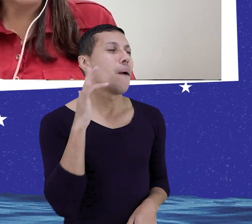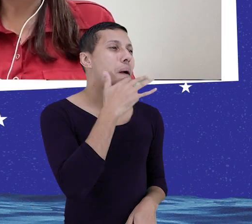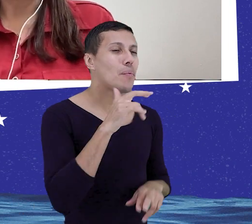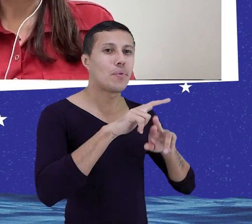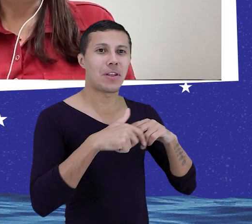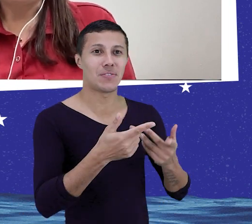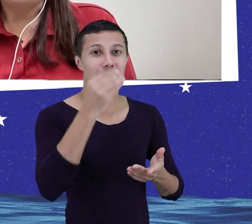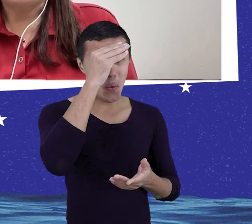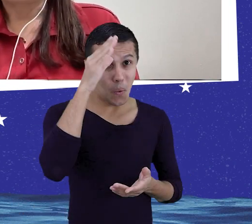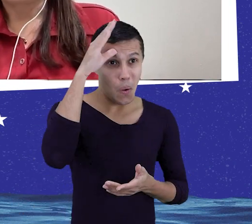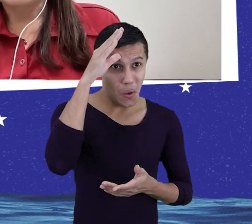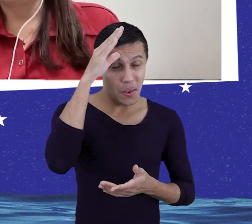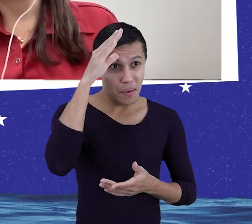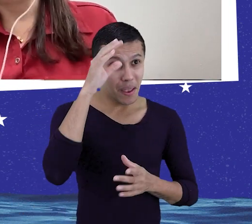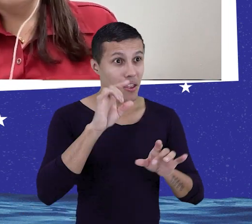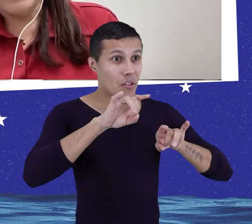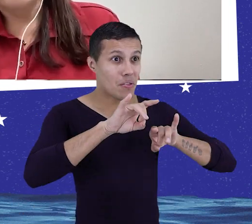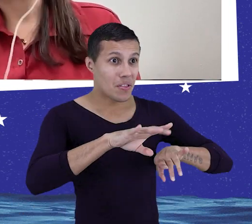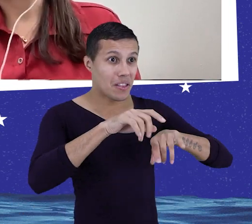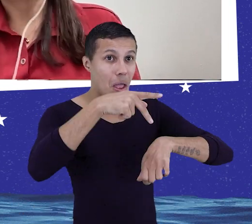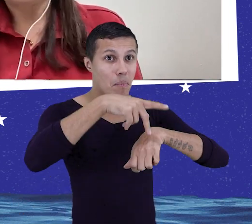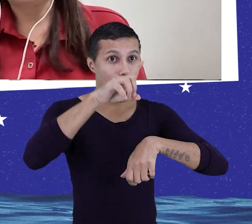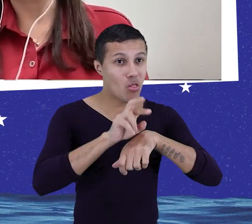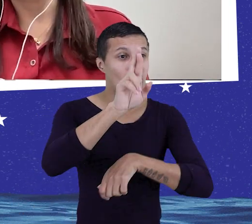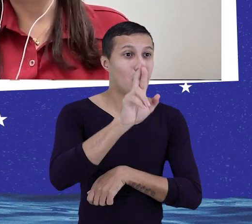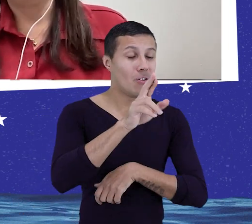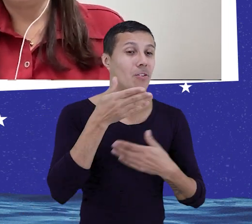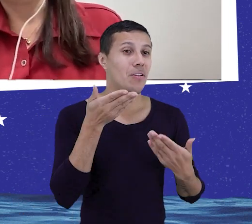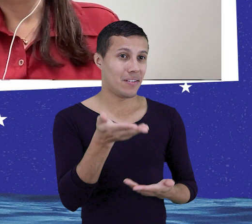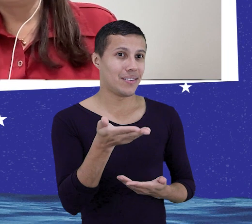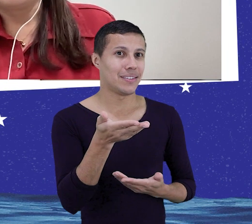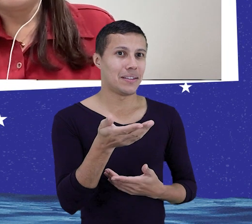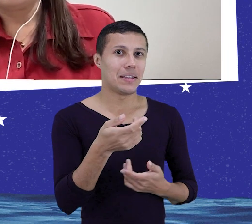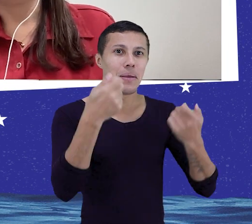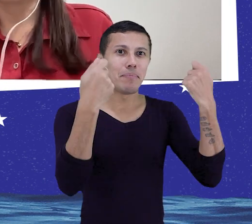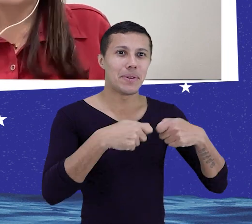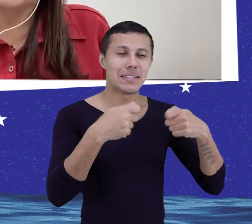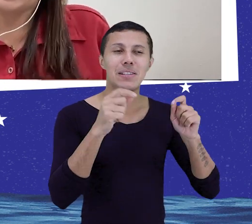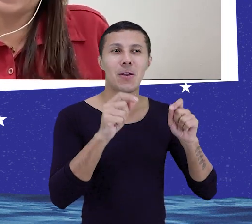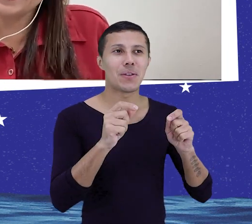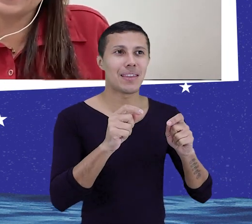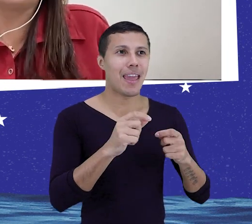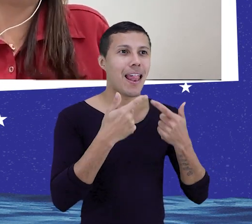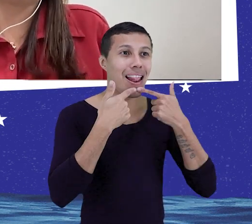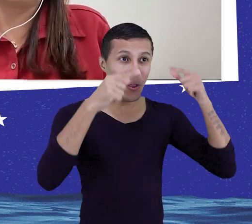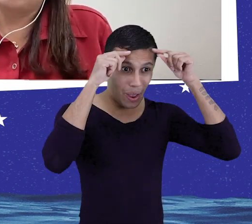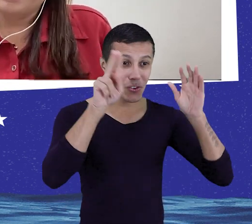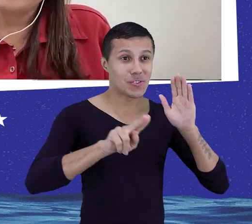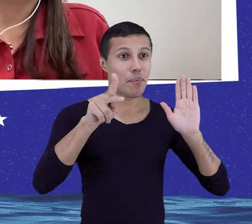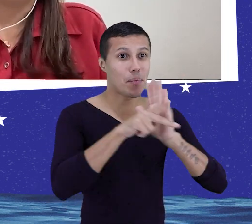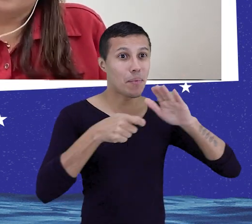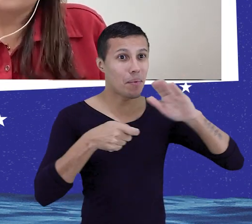você tem todo o conhecimento técnico de uma pós-doutora e aí você tem que falar a linguagem do empreendedor, né? Para vender